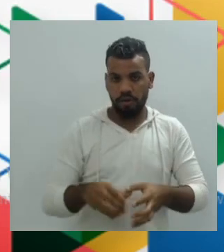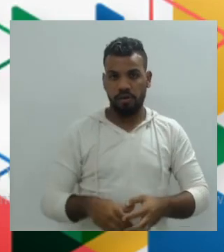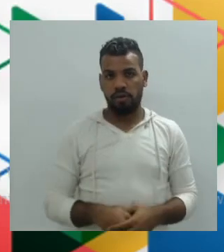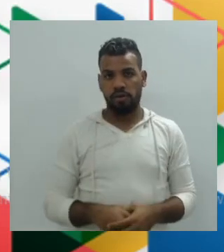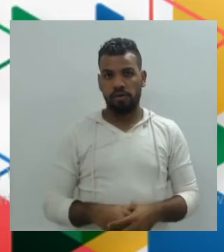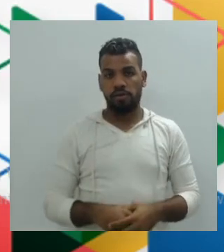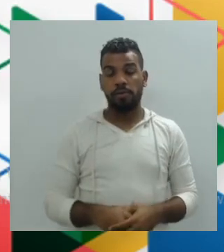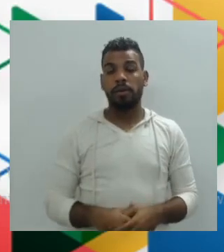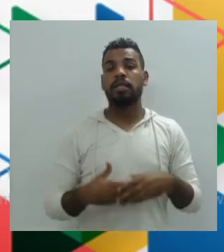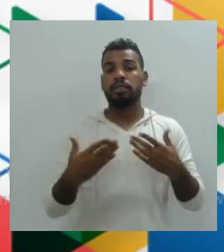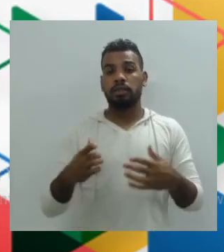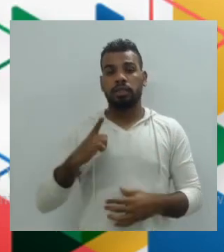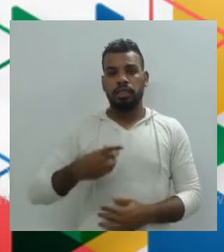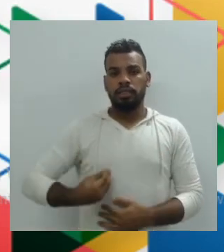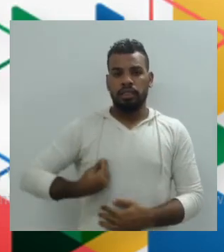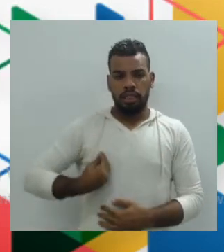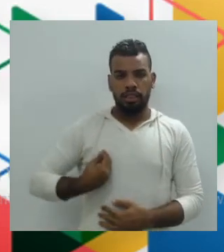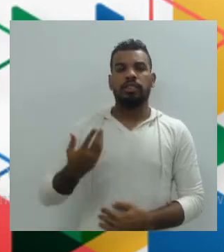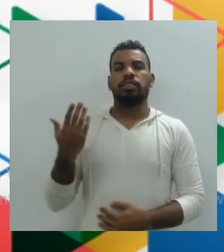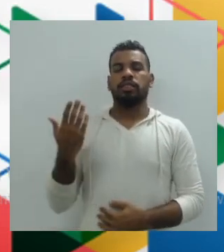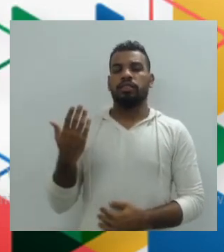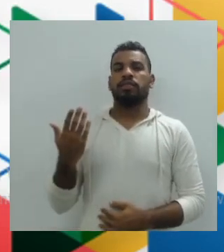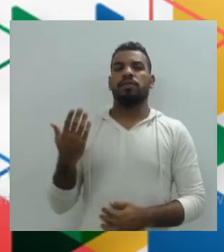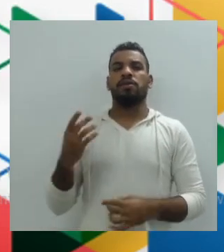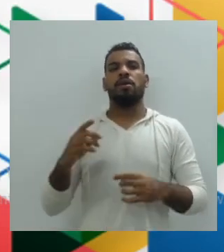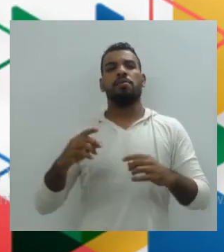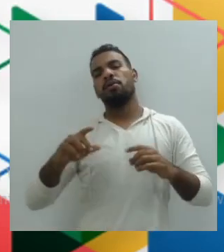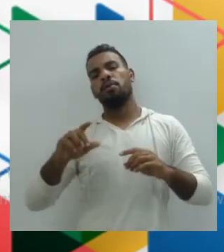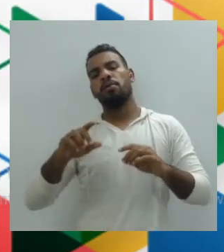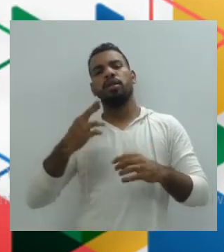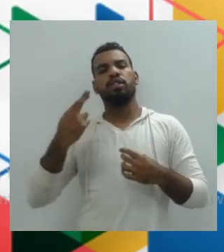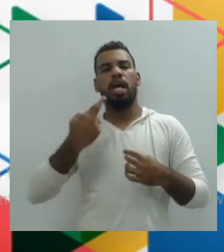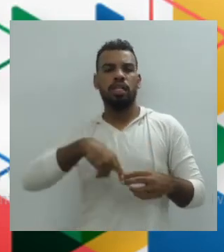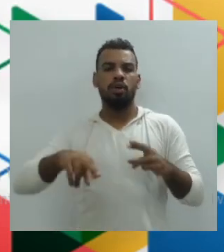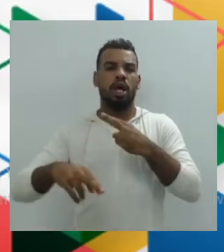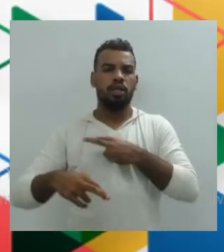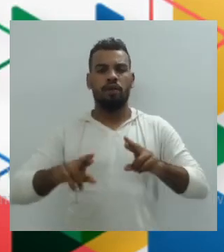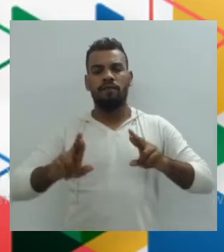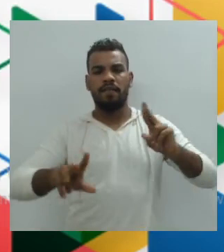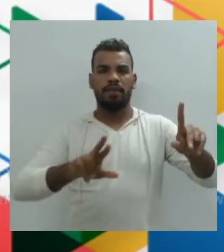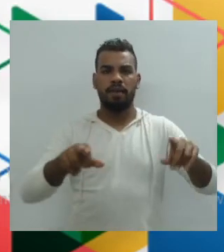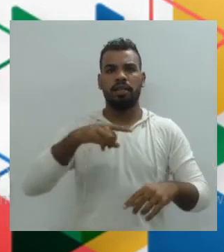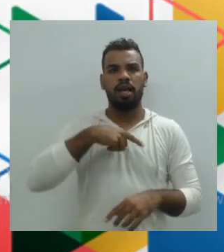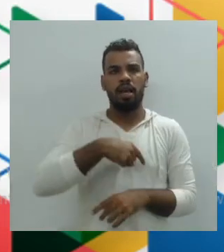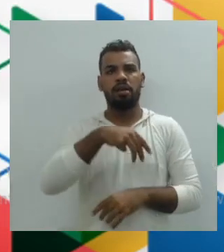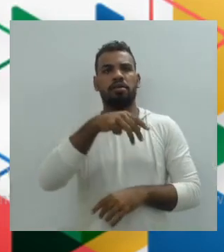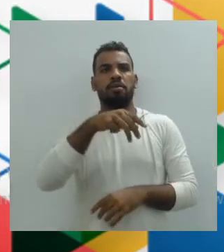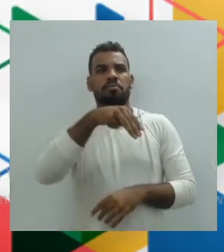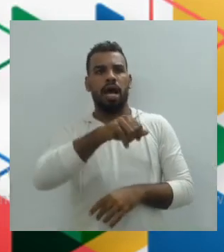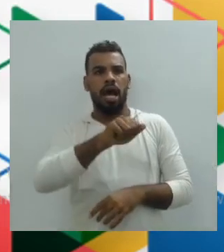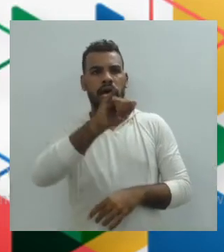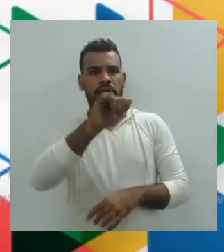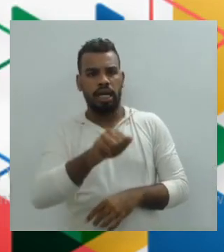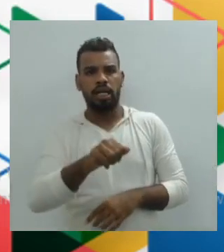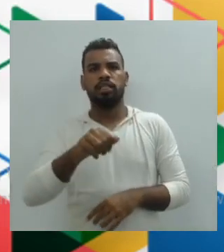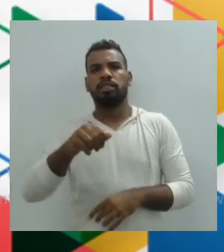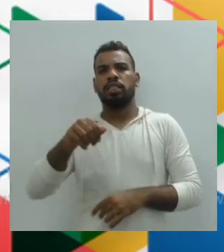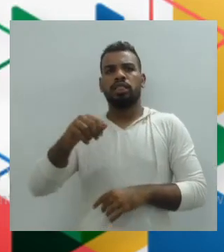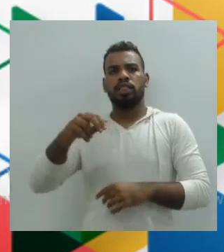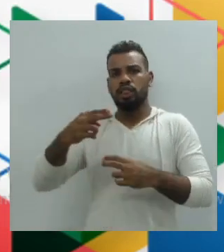caso, nós temos aí entidades das mais diversas crenças, maia, nórdica,